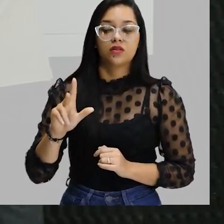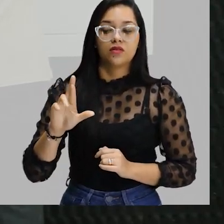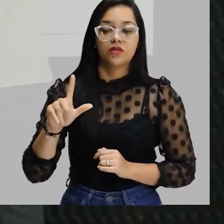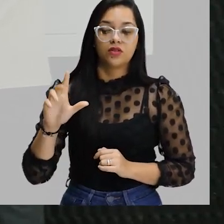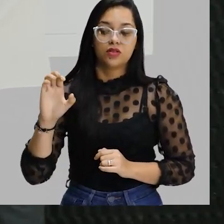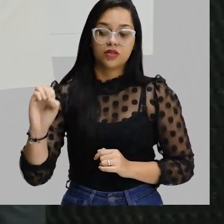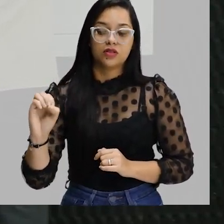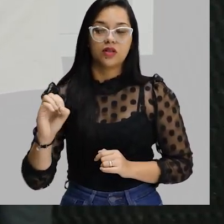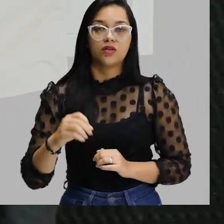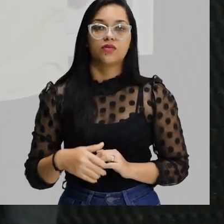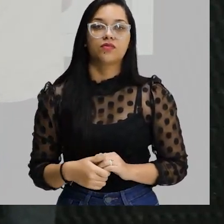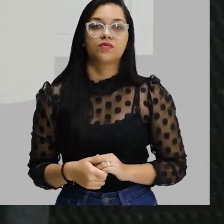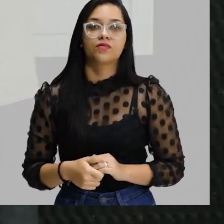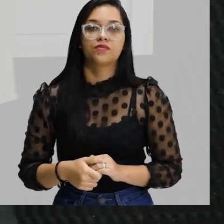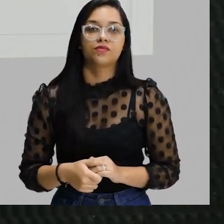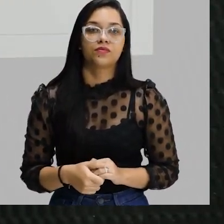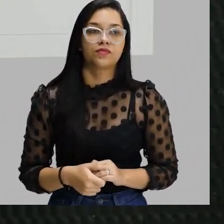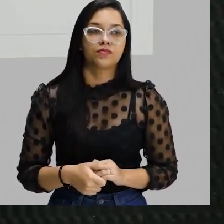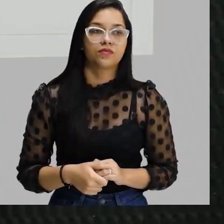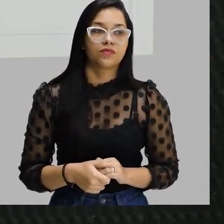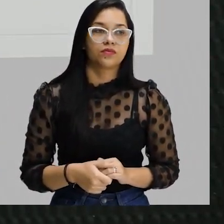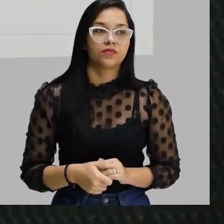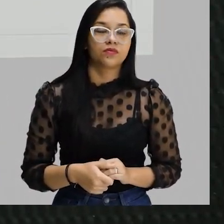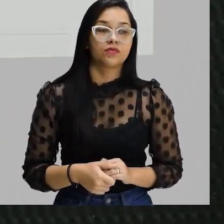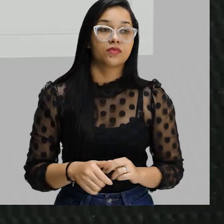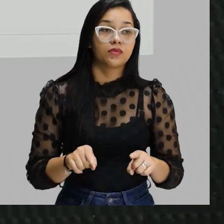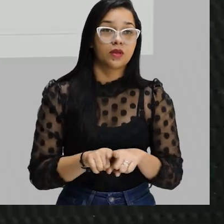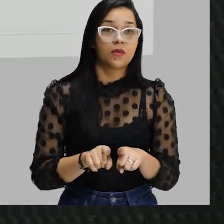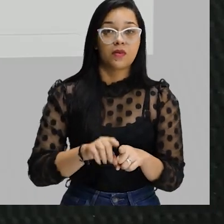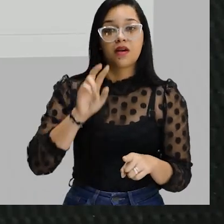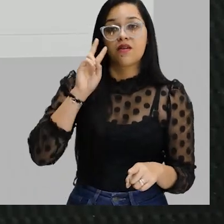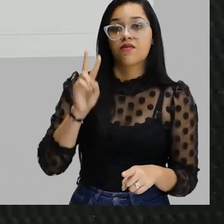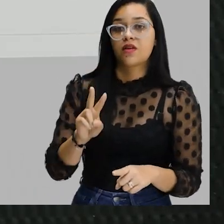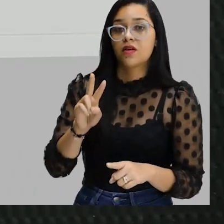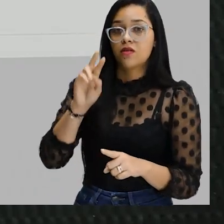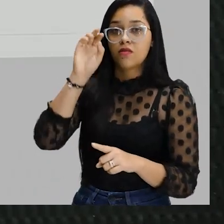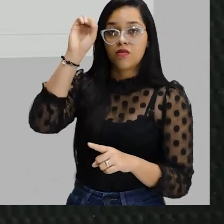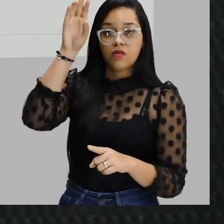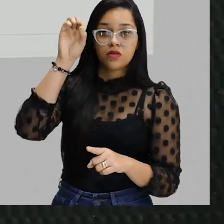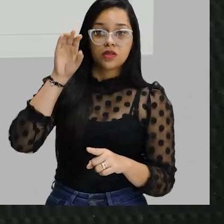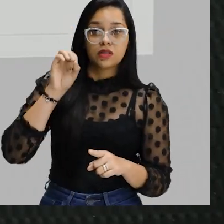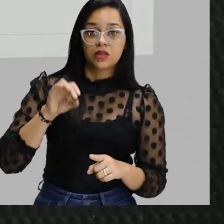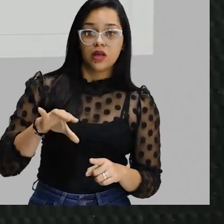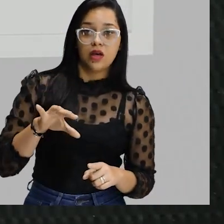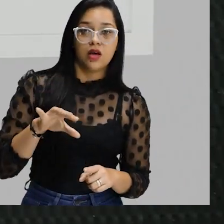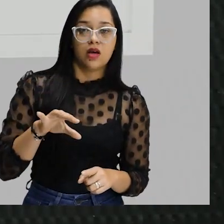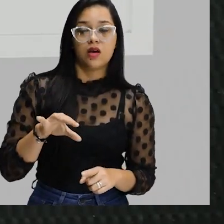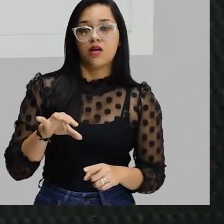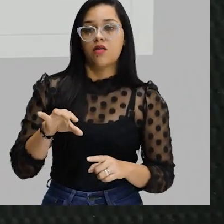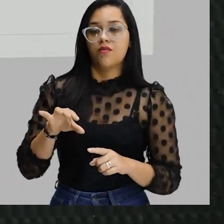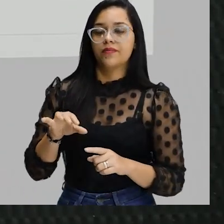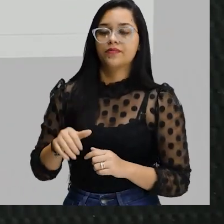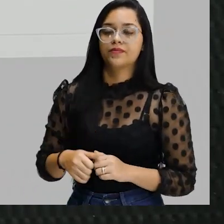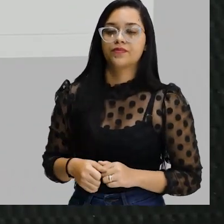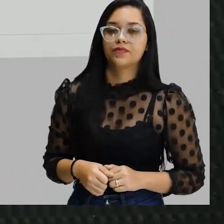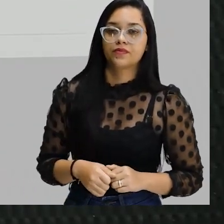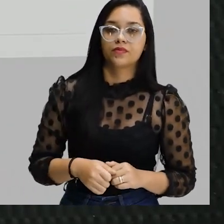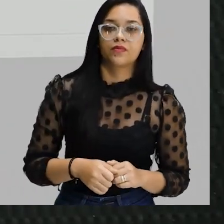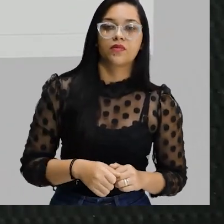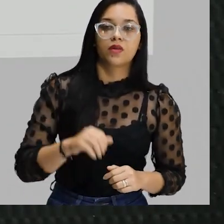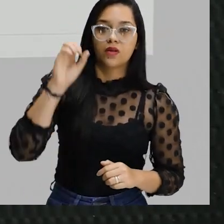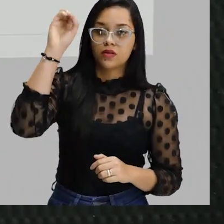diferente de zero, pronto. E ele avista ali um sinal, né? Um sinalzinho,